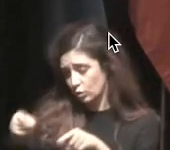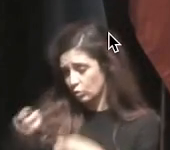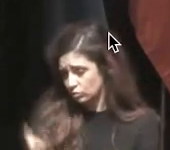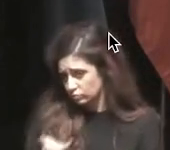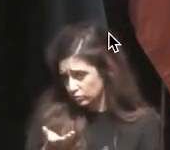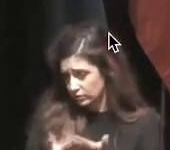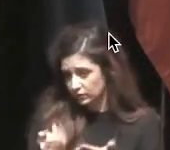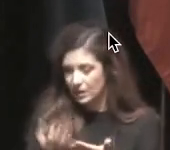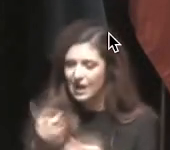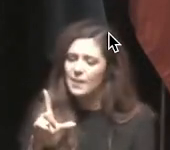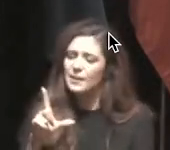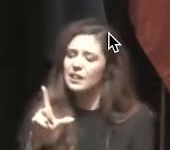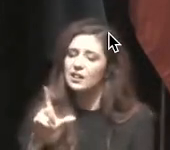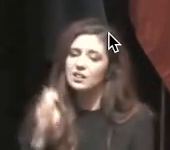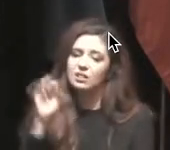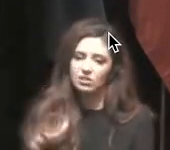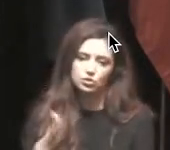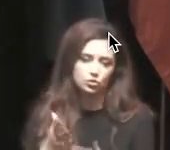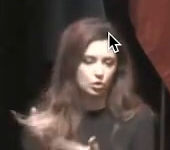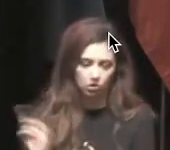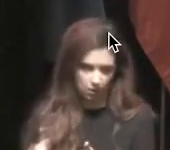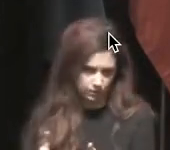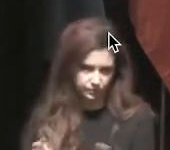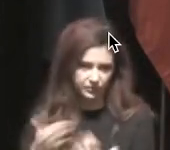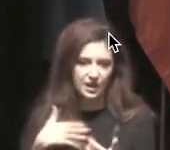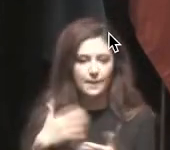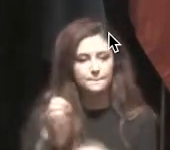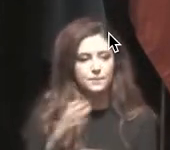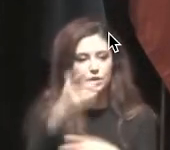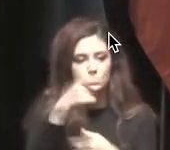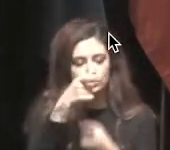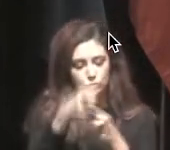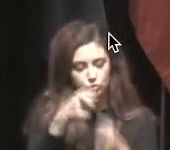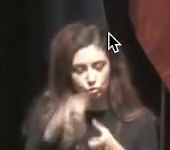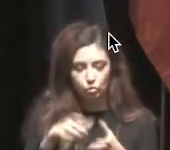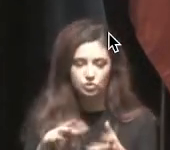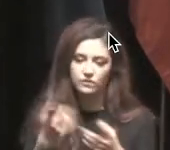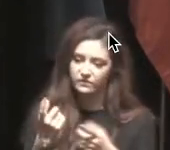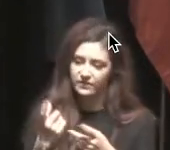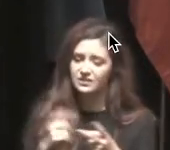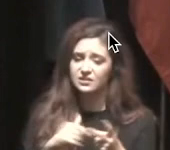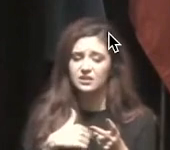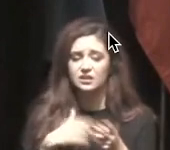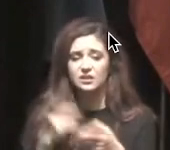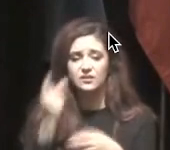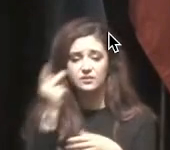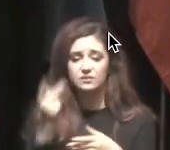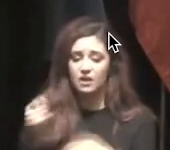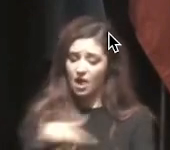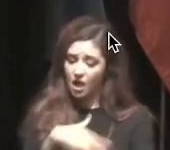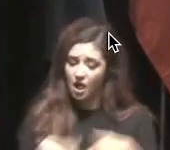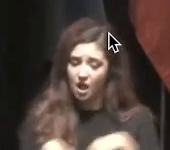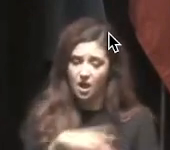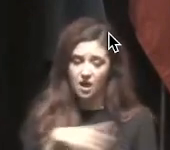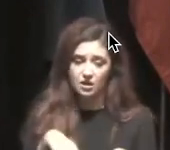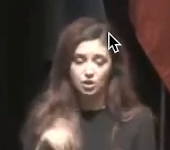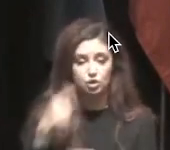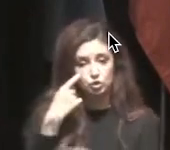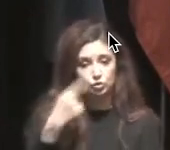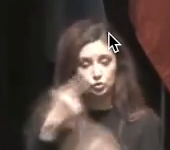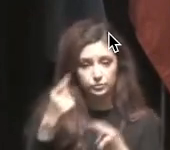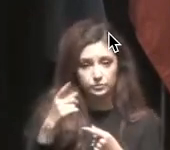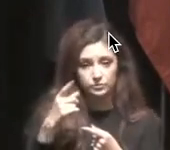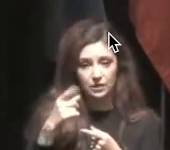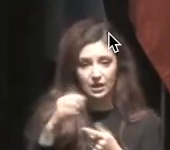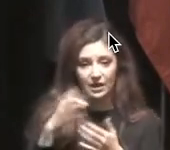das nossas ruas. É a falta de prioridade às pessoas e a falta de prioridade à vivência nas nossas ruas. É entender-se que o espaço público está